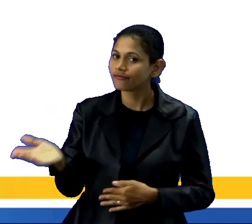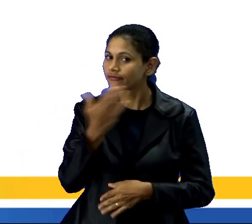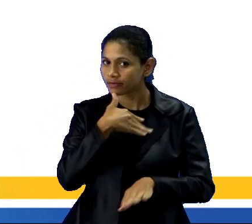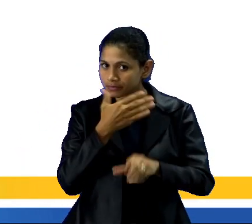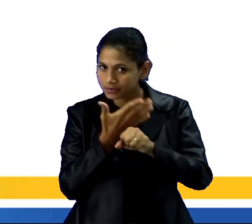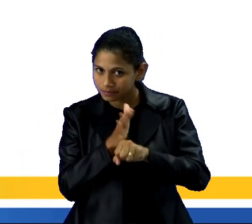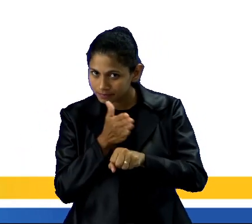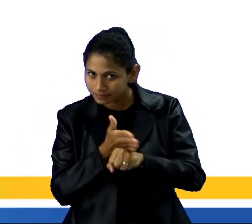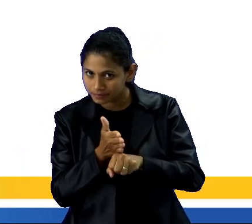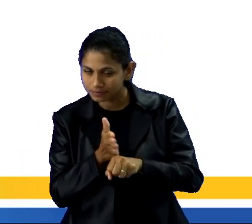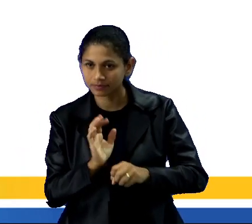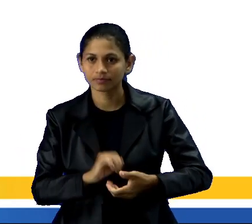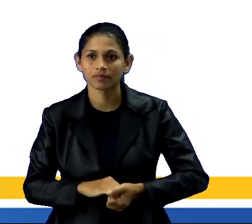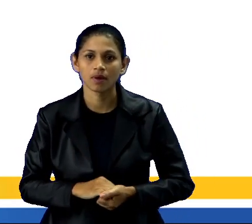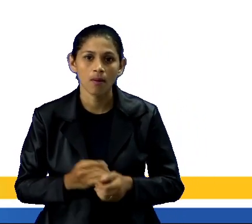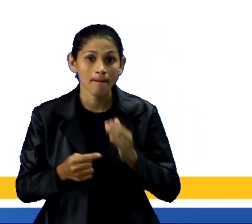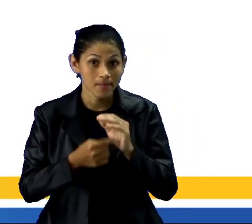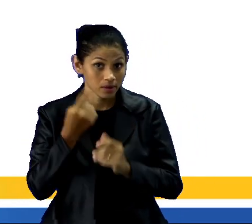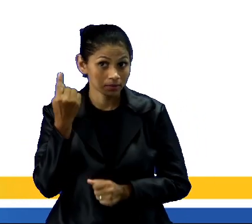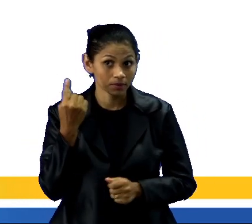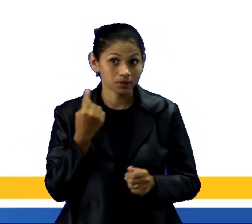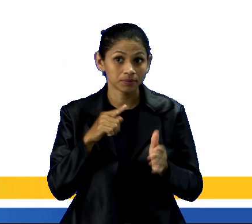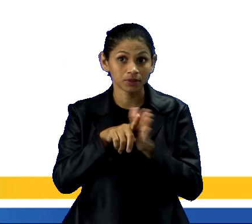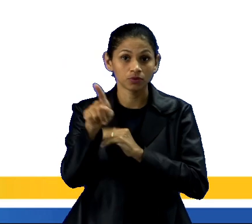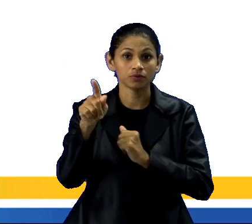exercício. Primeira questão.